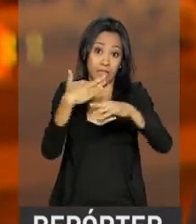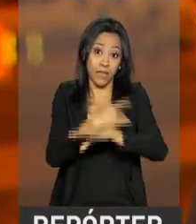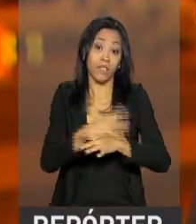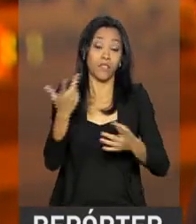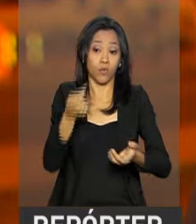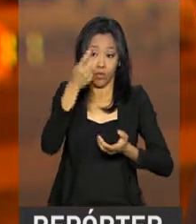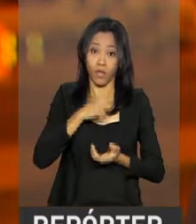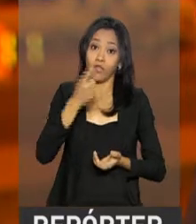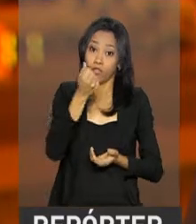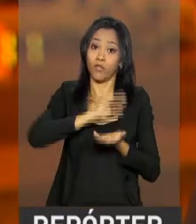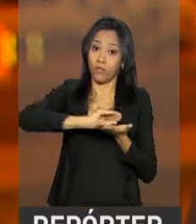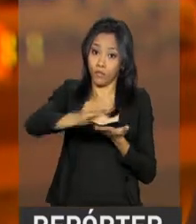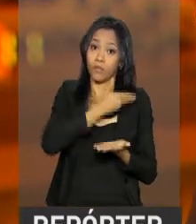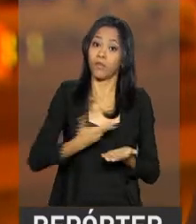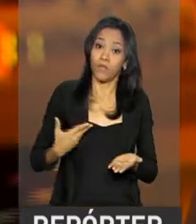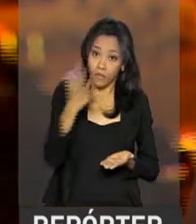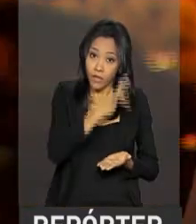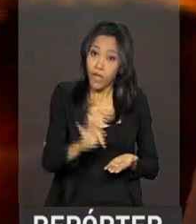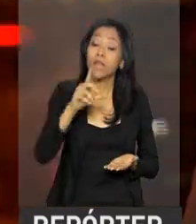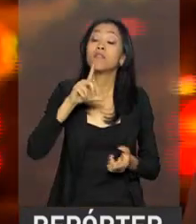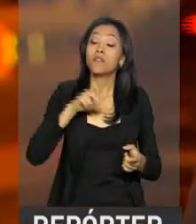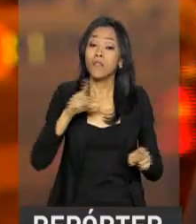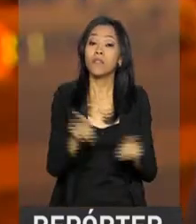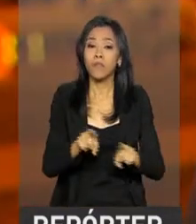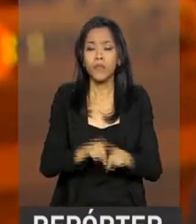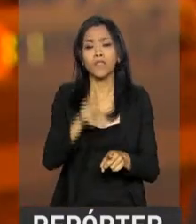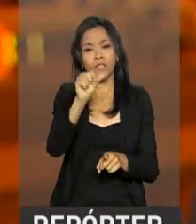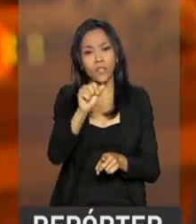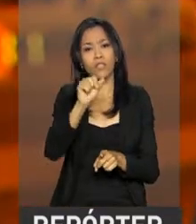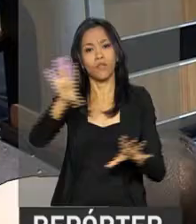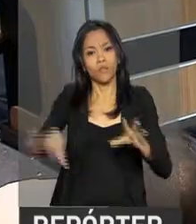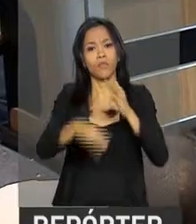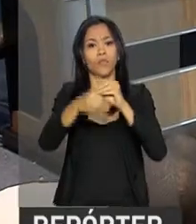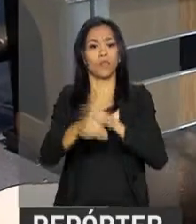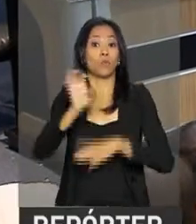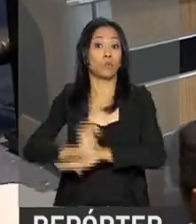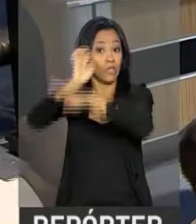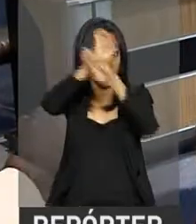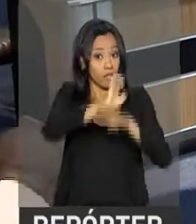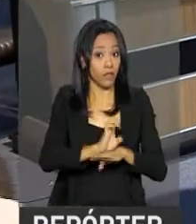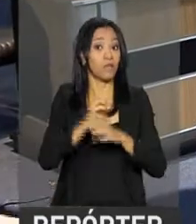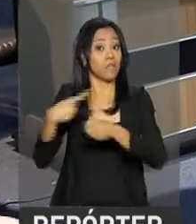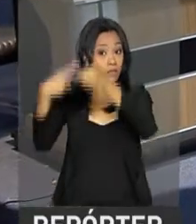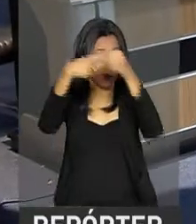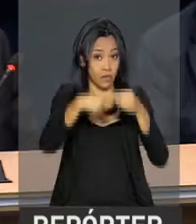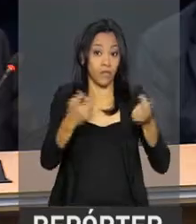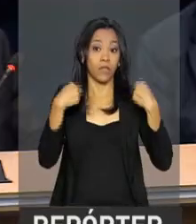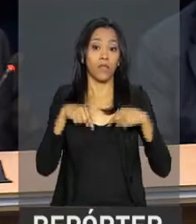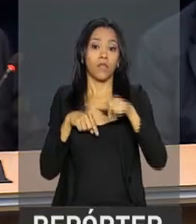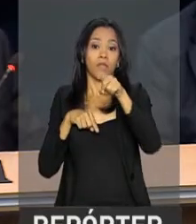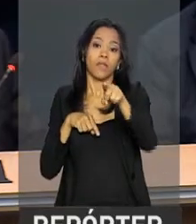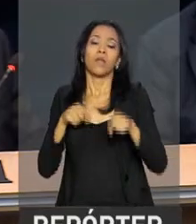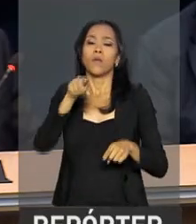federais também haverá contrapartida dos governos estaduais e municipais para o ministro chefe da secretaria geral da presidência